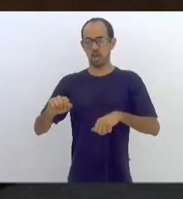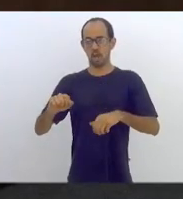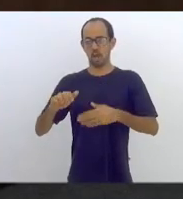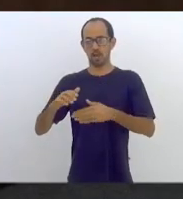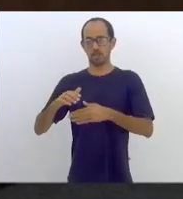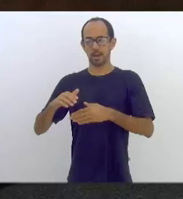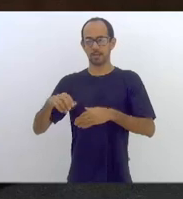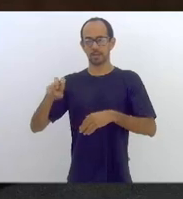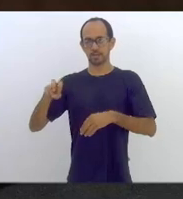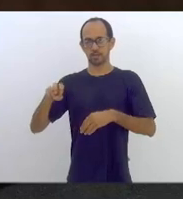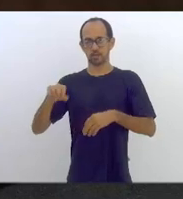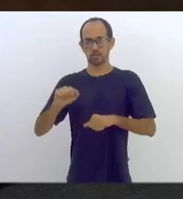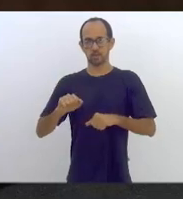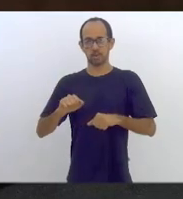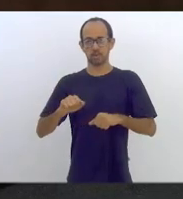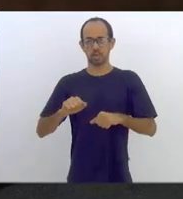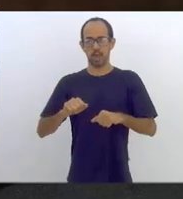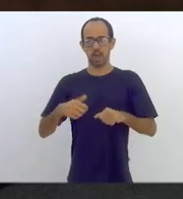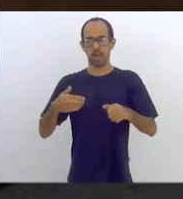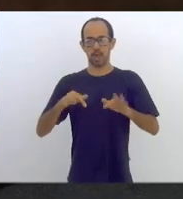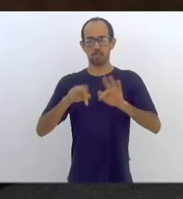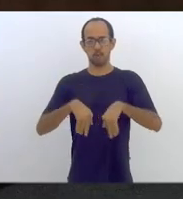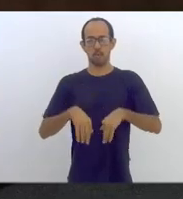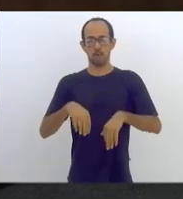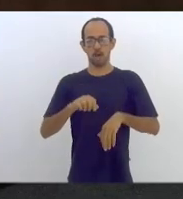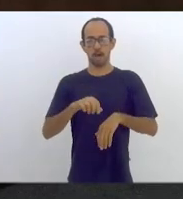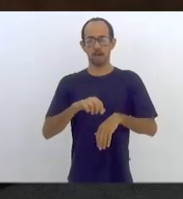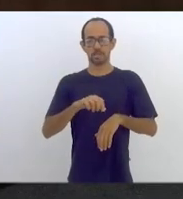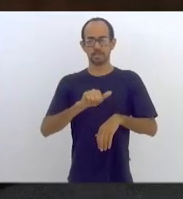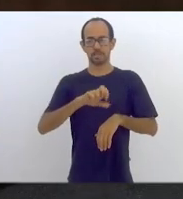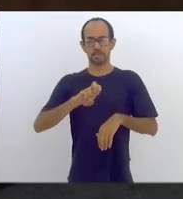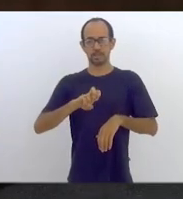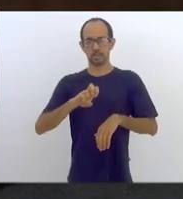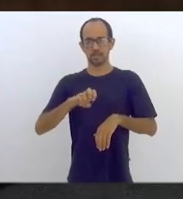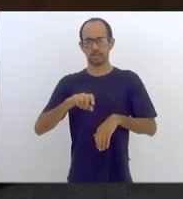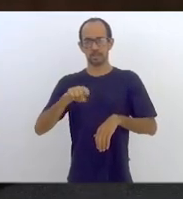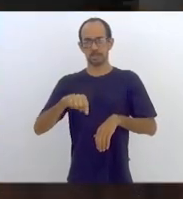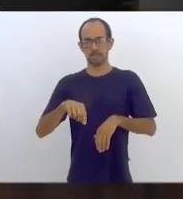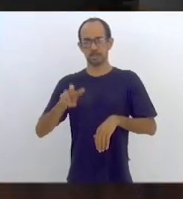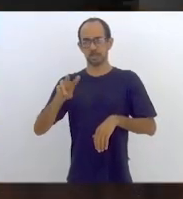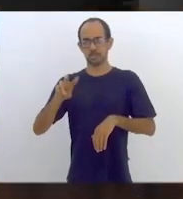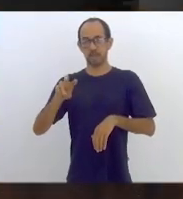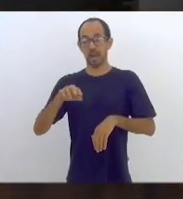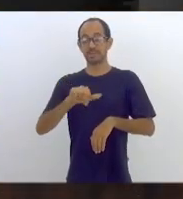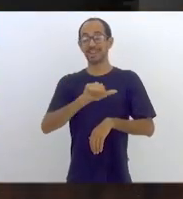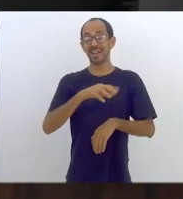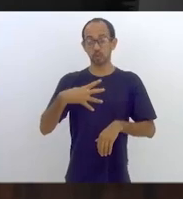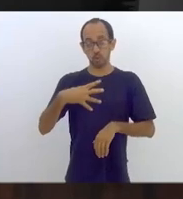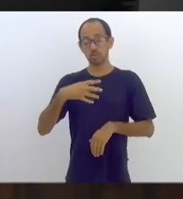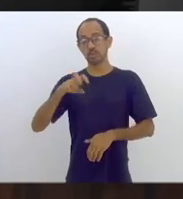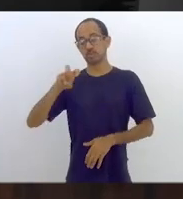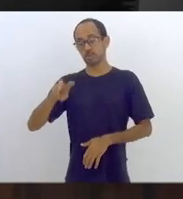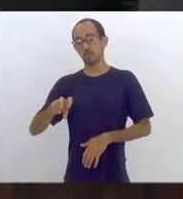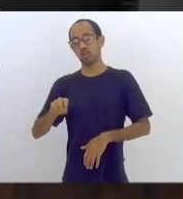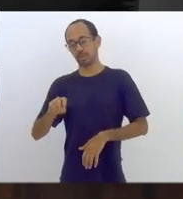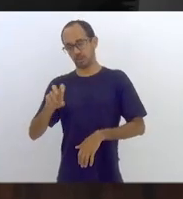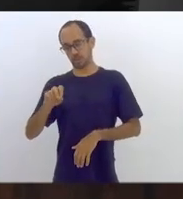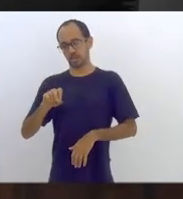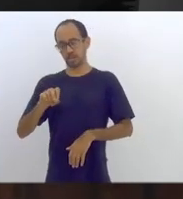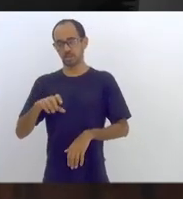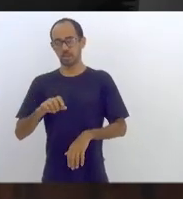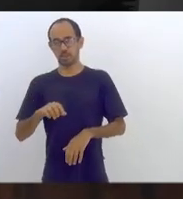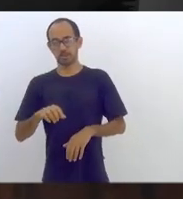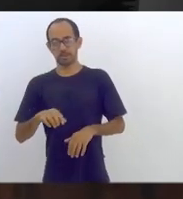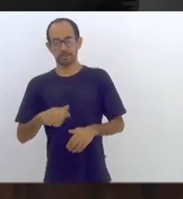às 10:50 Ok essa foi o presidida o presidente Deputado daquela questão